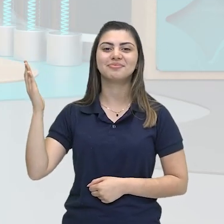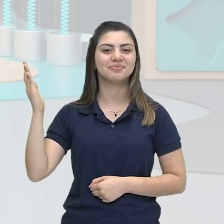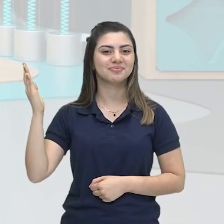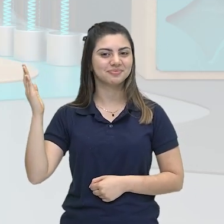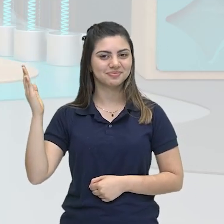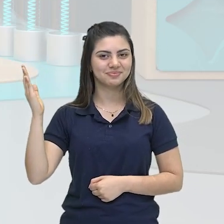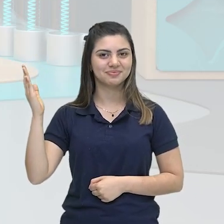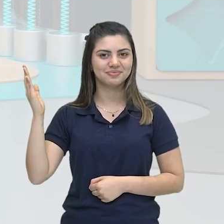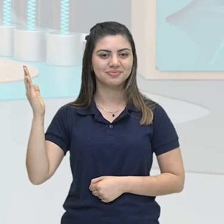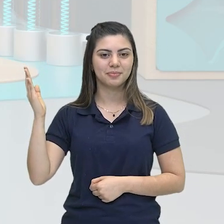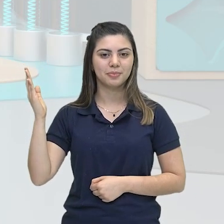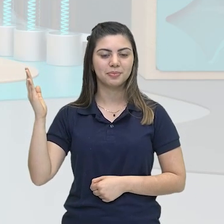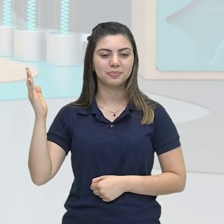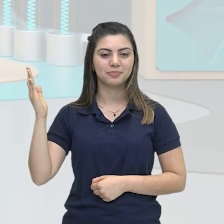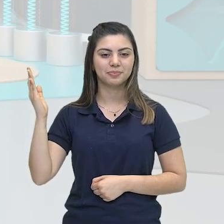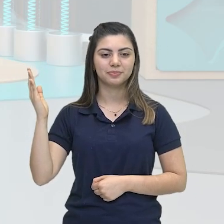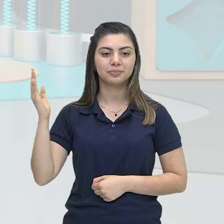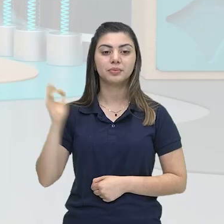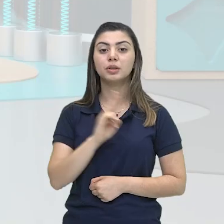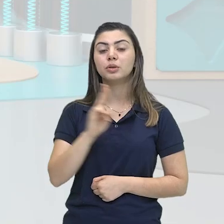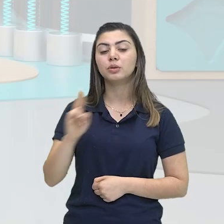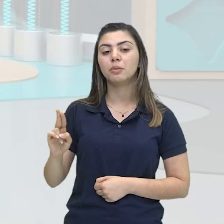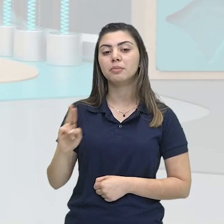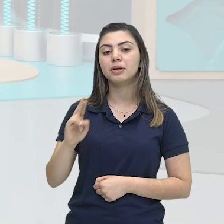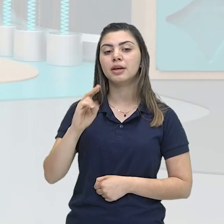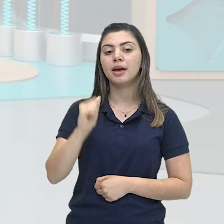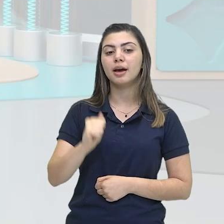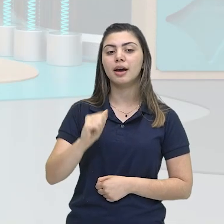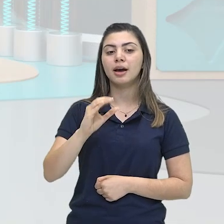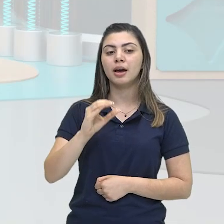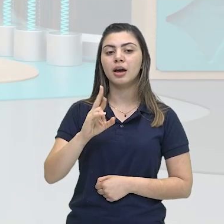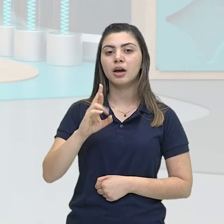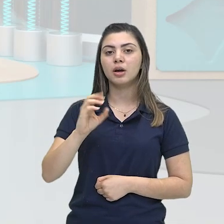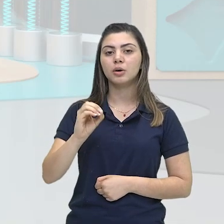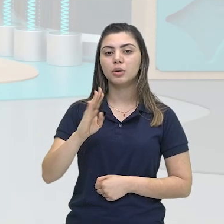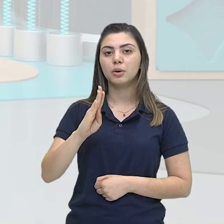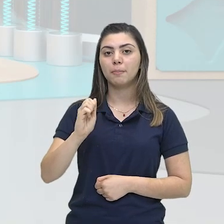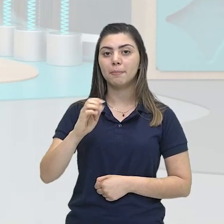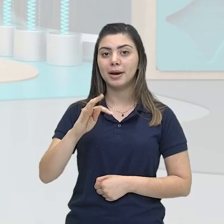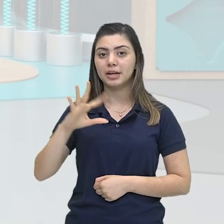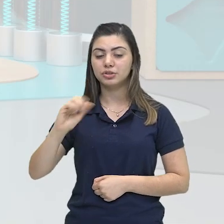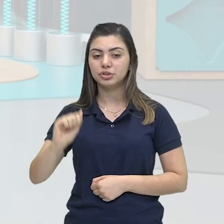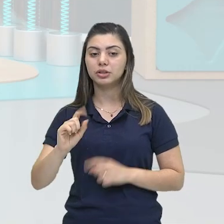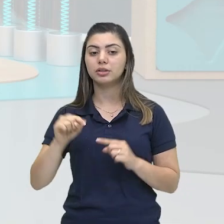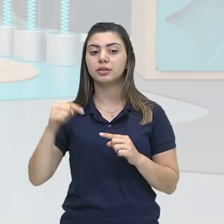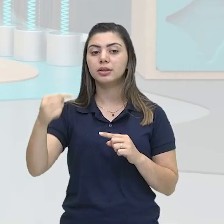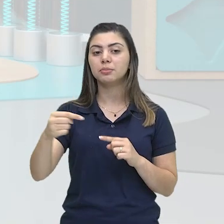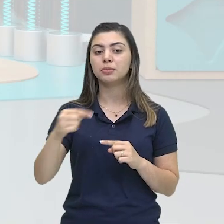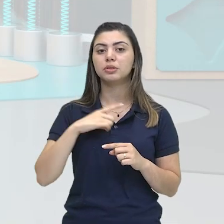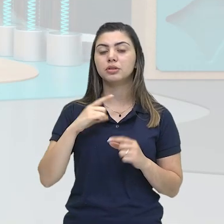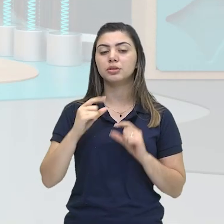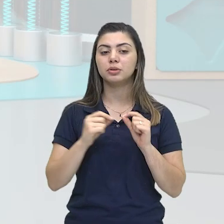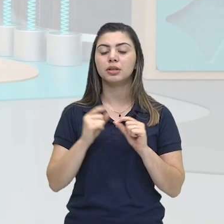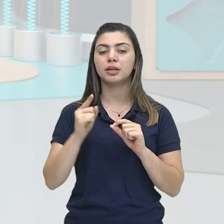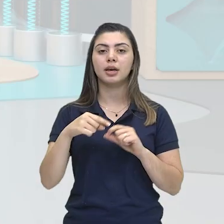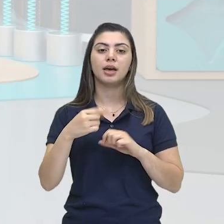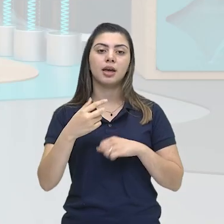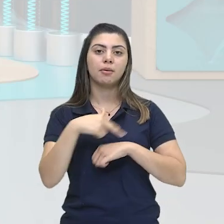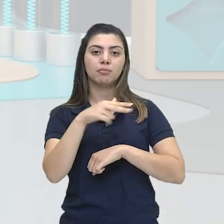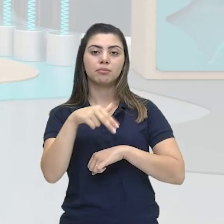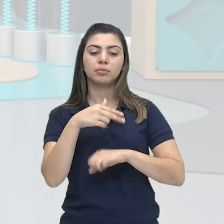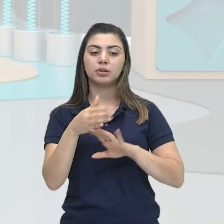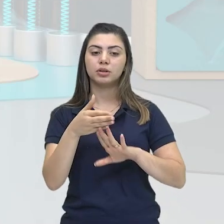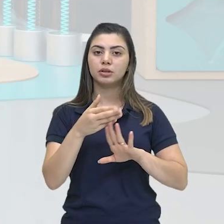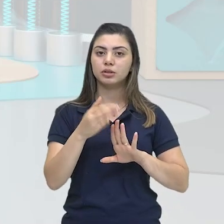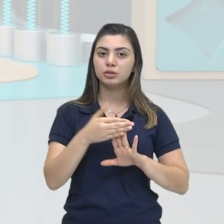para vocês é a ginástica acrobática. Em seguida, nós temos a ginástica aeróbica desportiva. O que